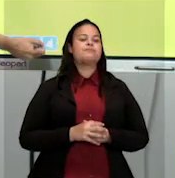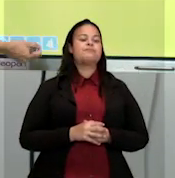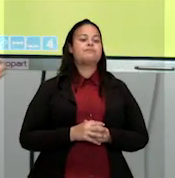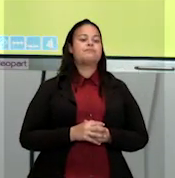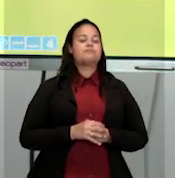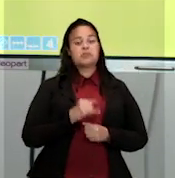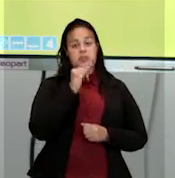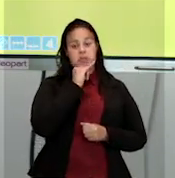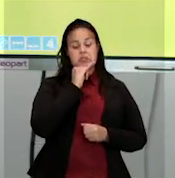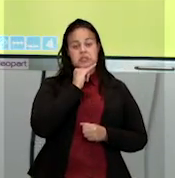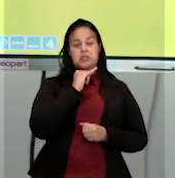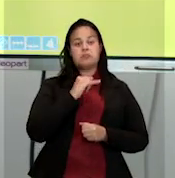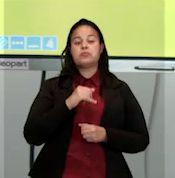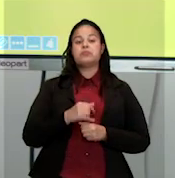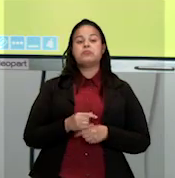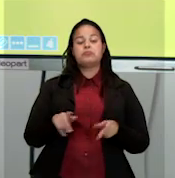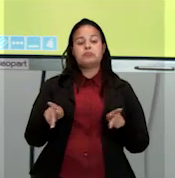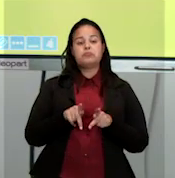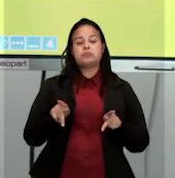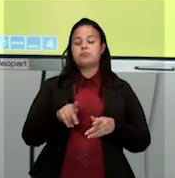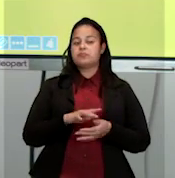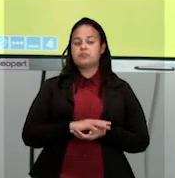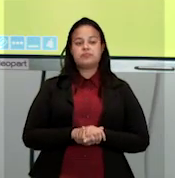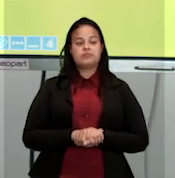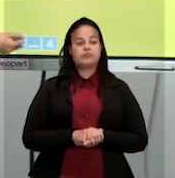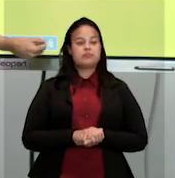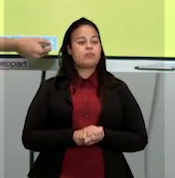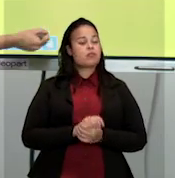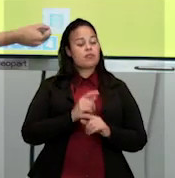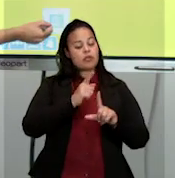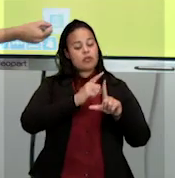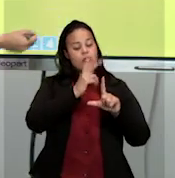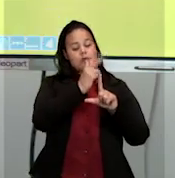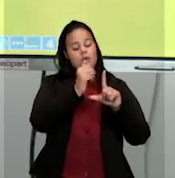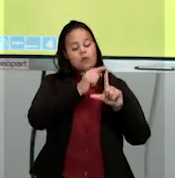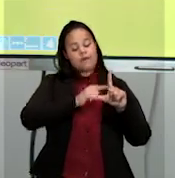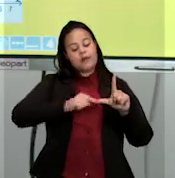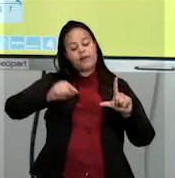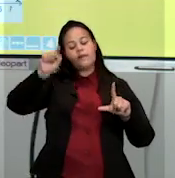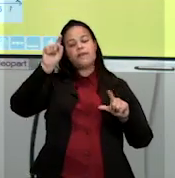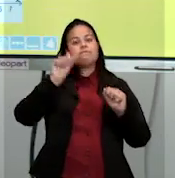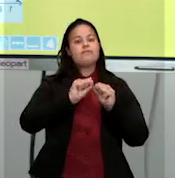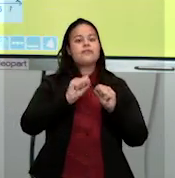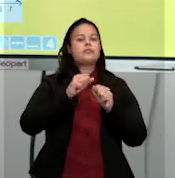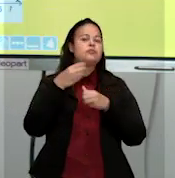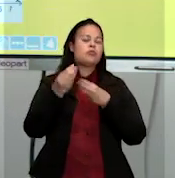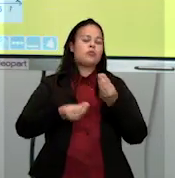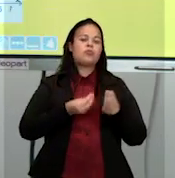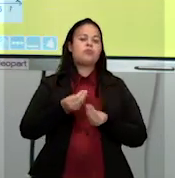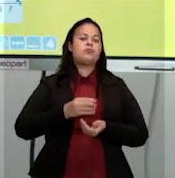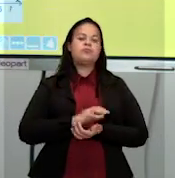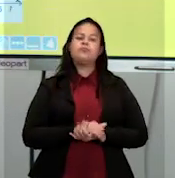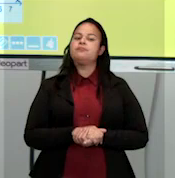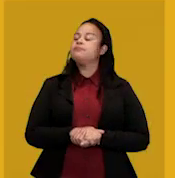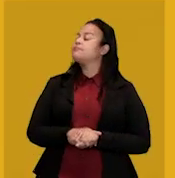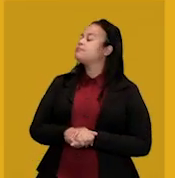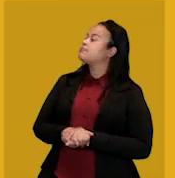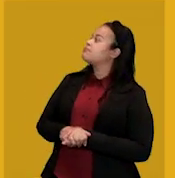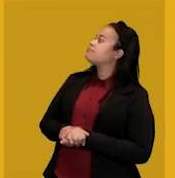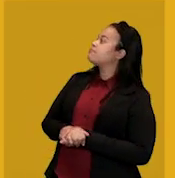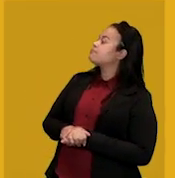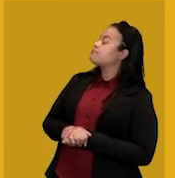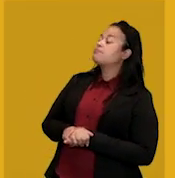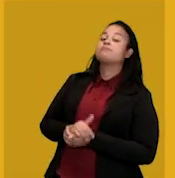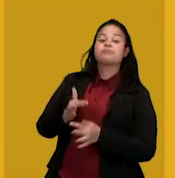este exemplo, né? Então, fazendo o gráfico, vamos ver como é que vai ficar o gráfico. Então, vai ficar dessa forma. Essa